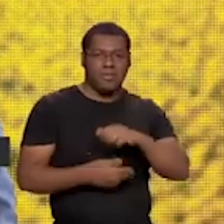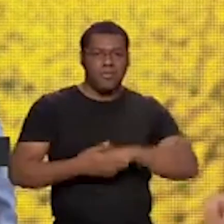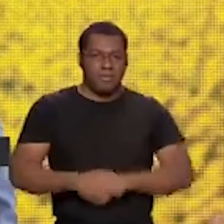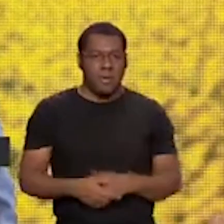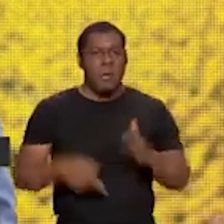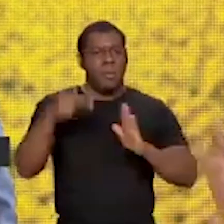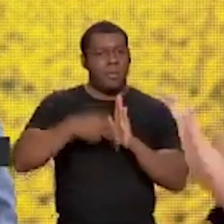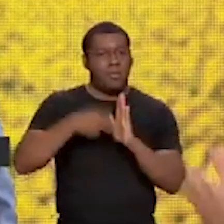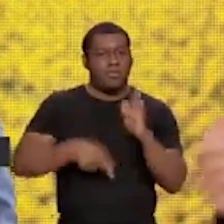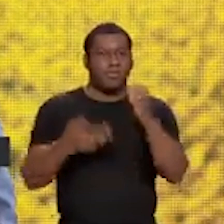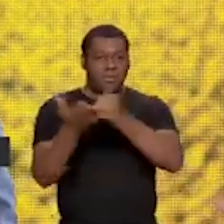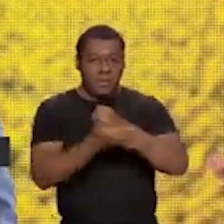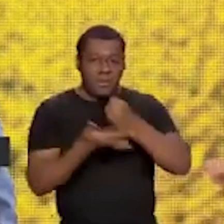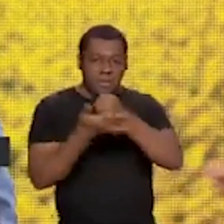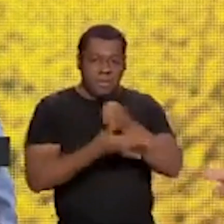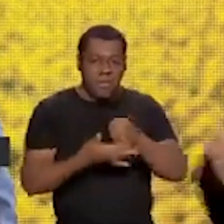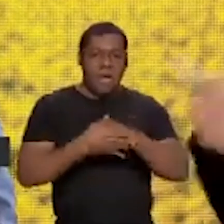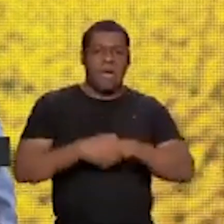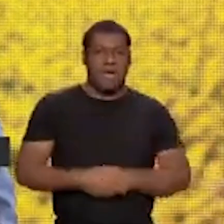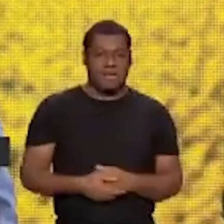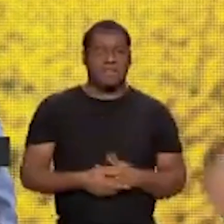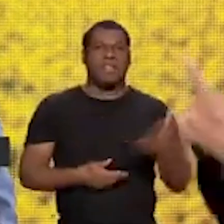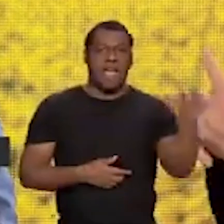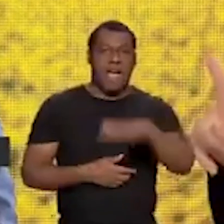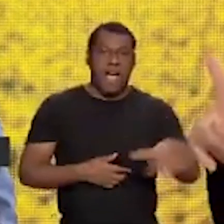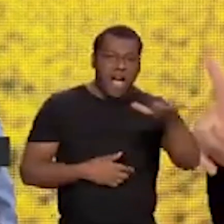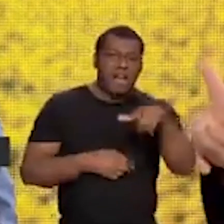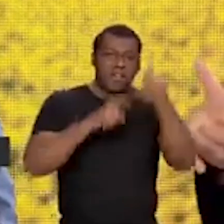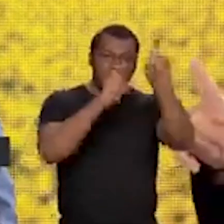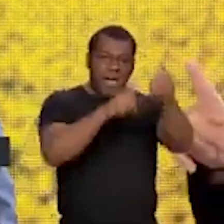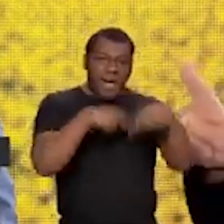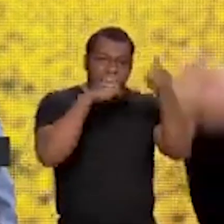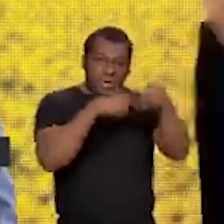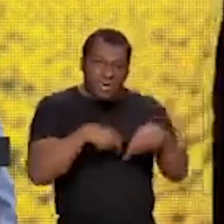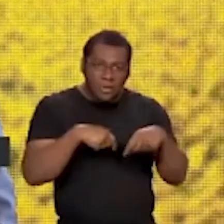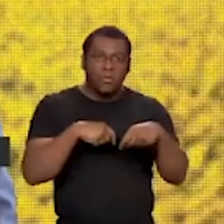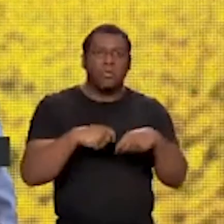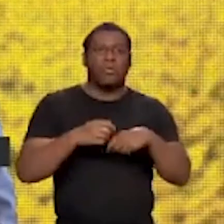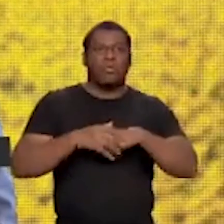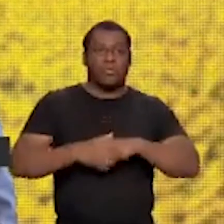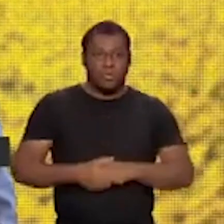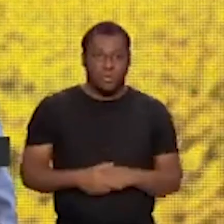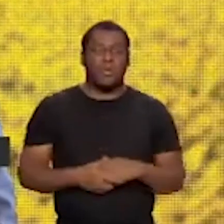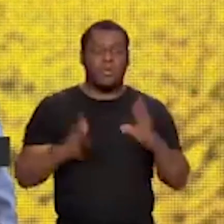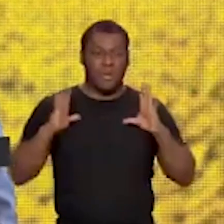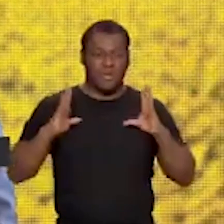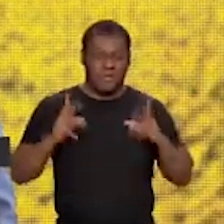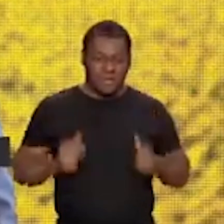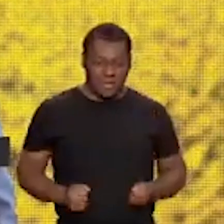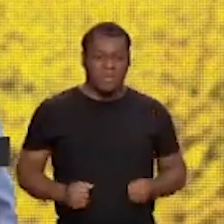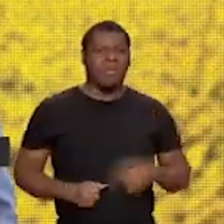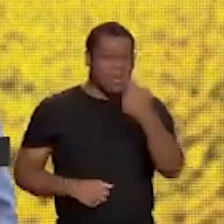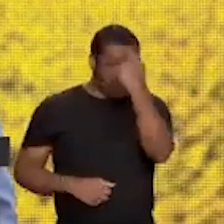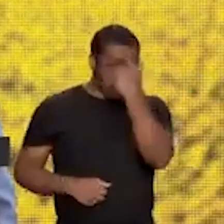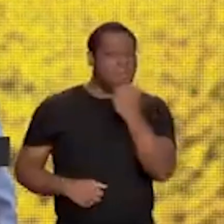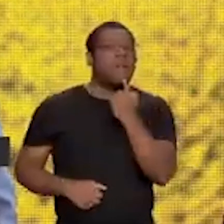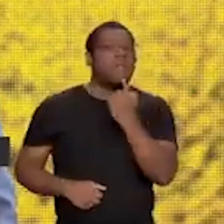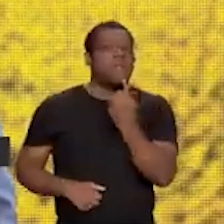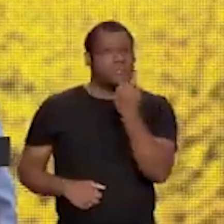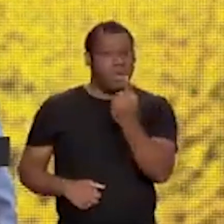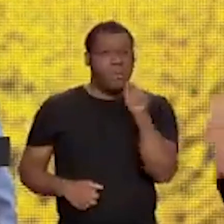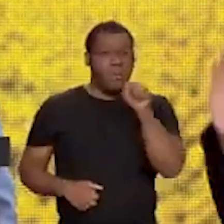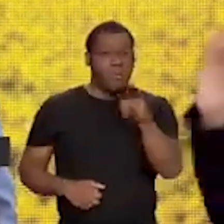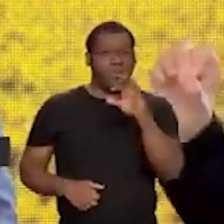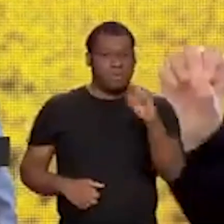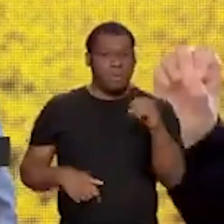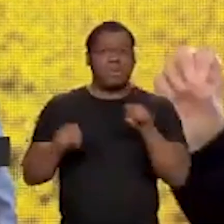a base da transição para a agricultura de baixo carbono, a sua versão 1.0, mas teremos a